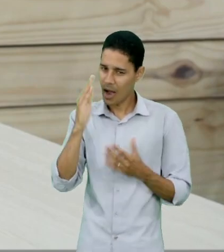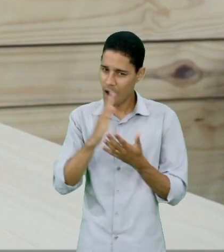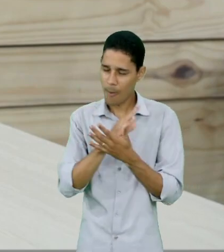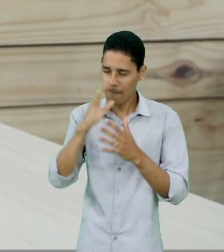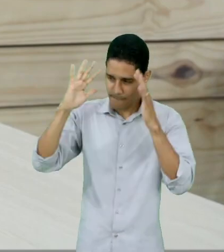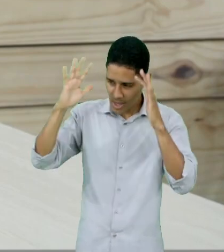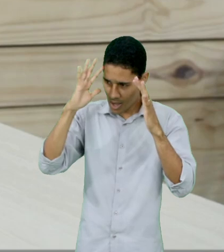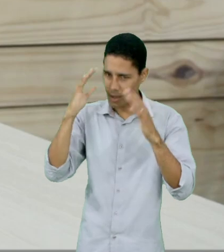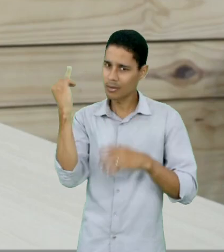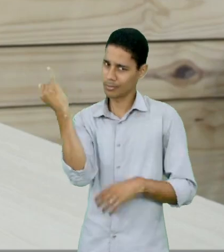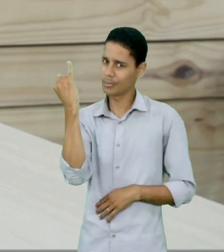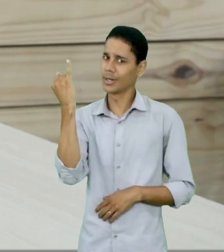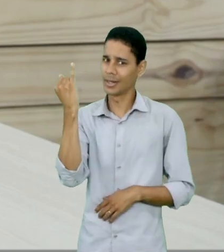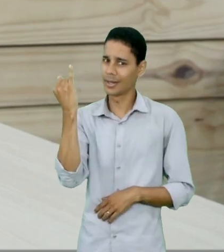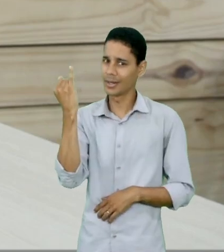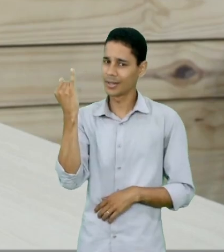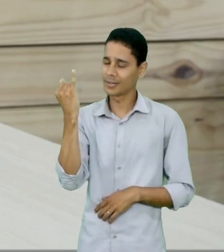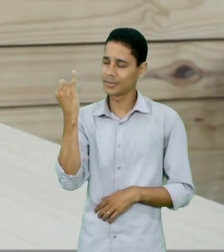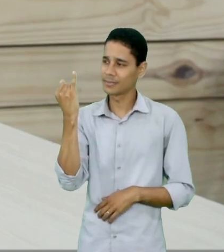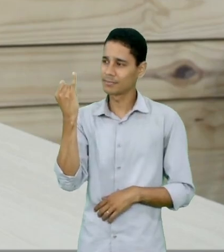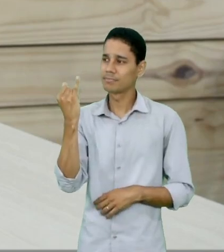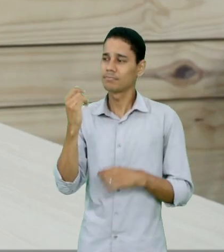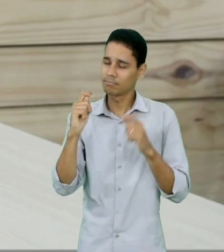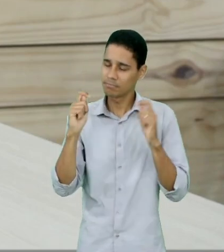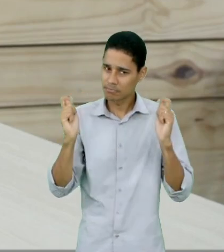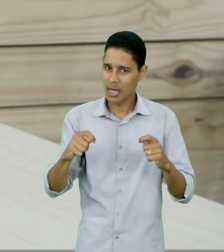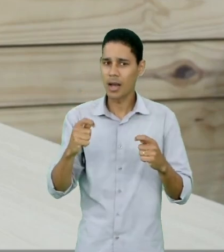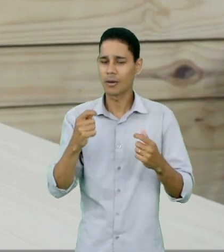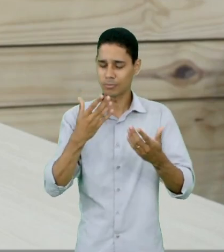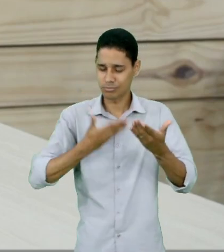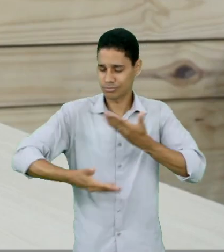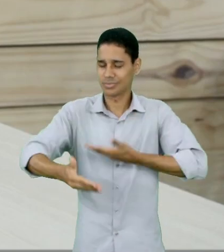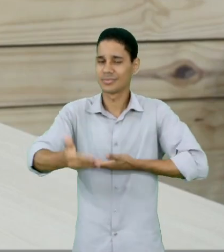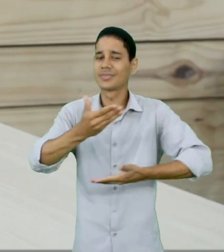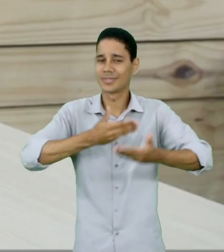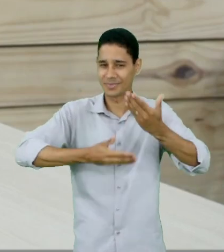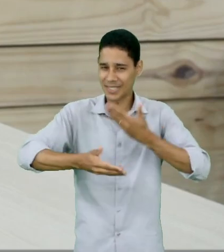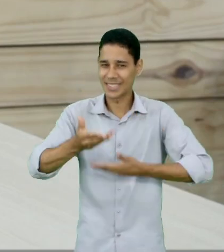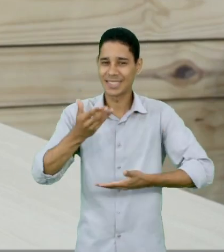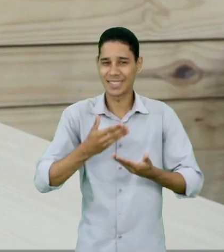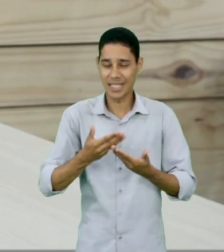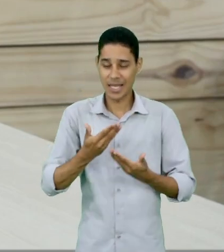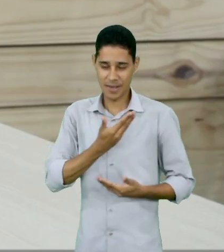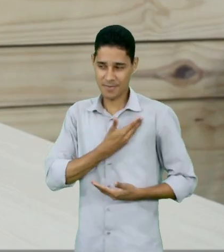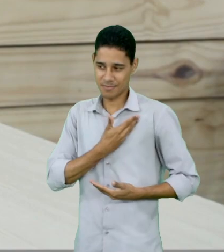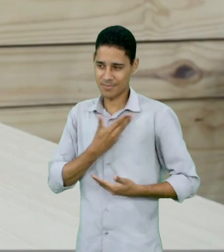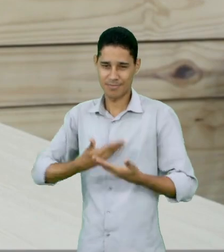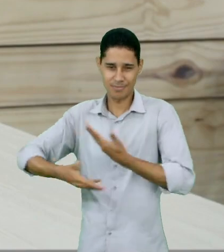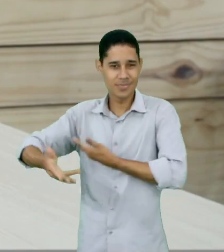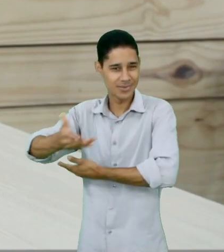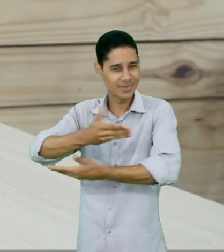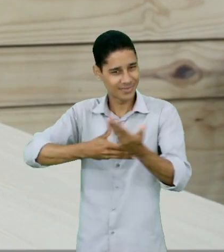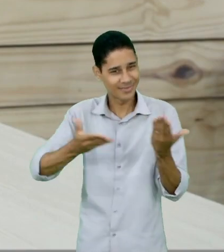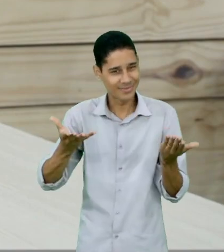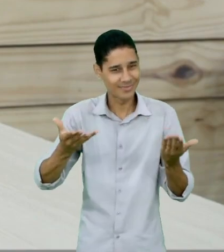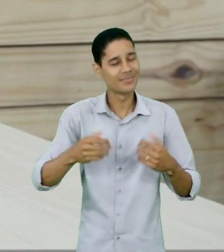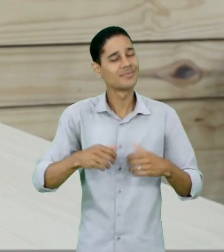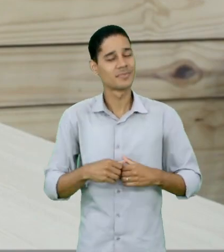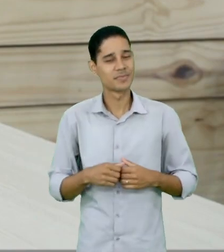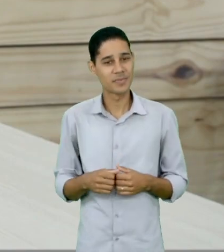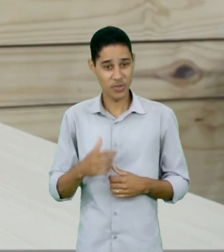precisa, ou melhor, que a gente possa compartilhar com os colegas da nossa sala, certo? E comigo